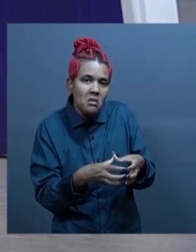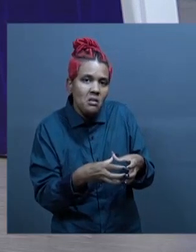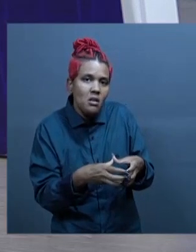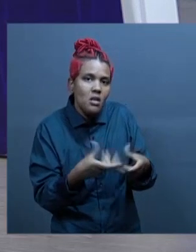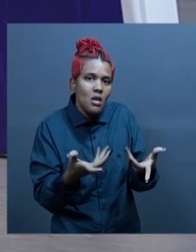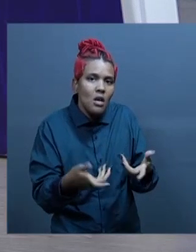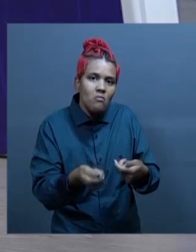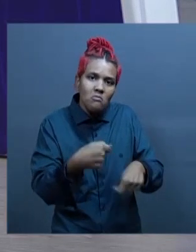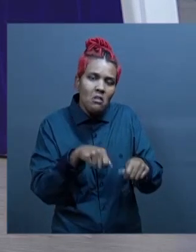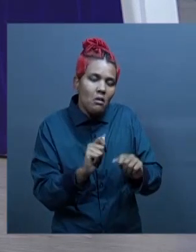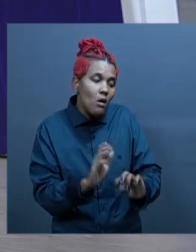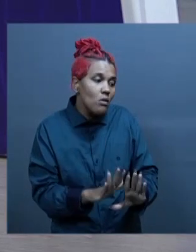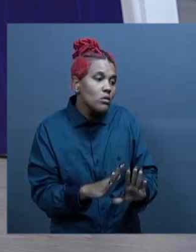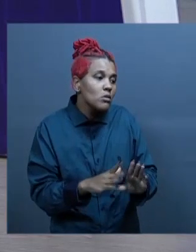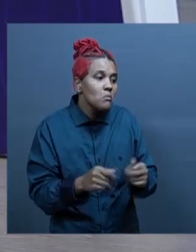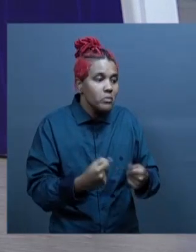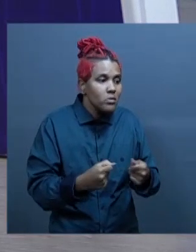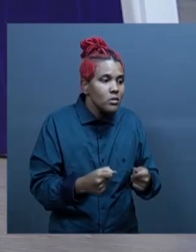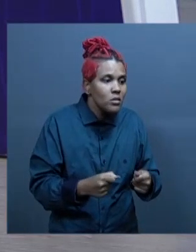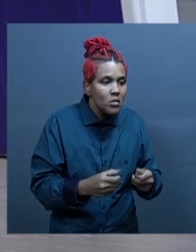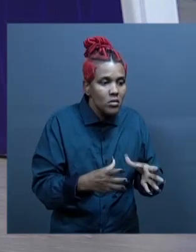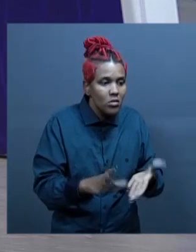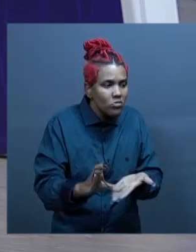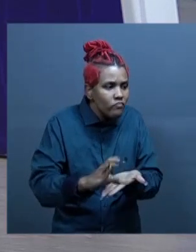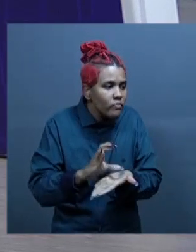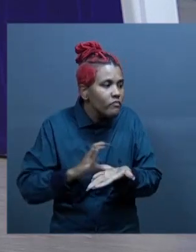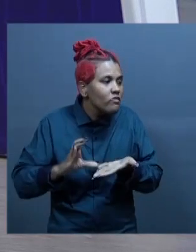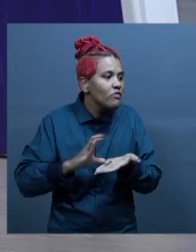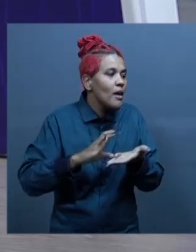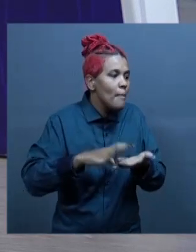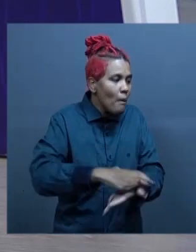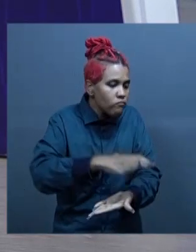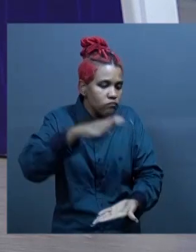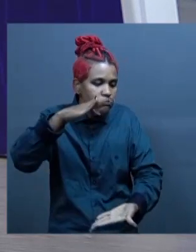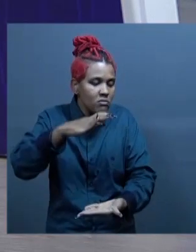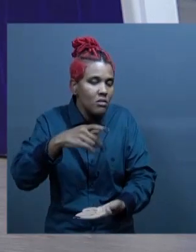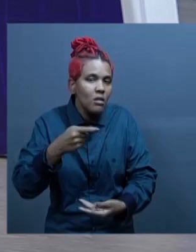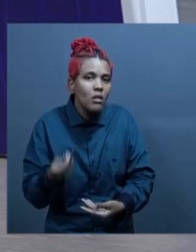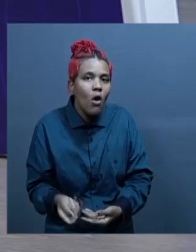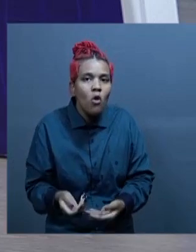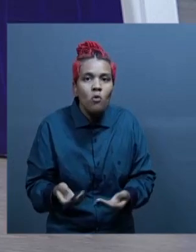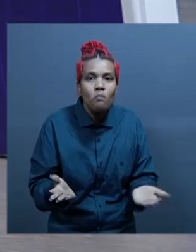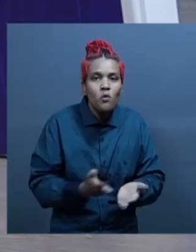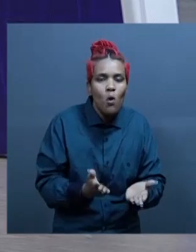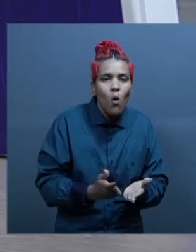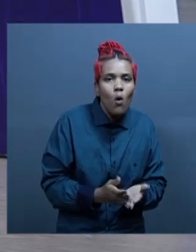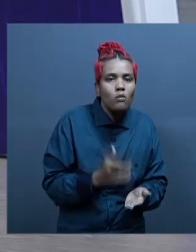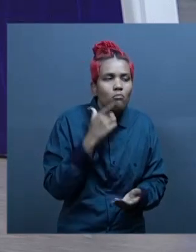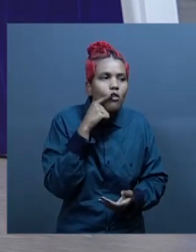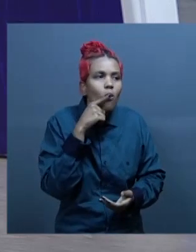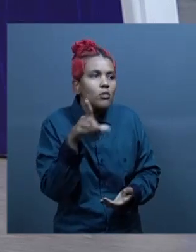verbas grande para investir em mídias tradicionais com grandes campanhas hoje se consegue fazer - nem pagar menos e ter mais